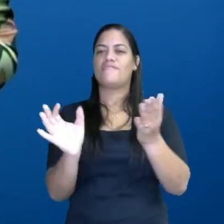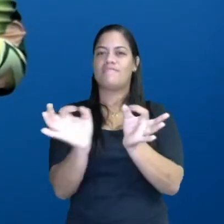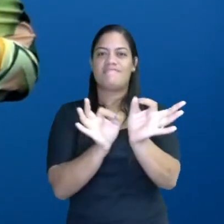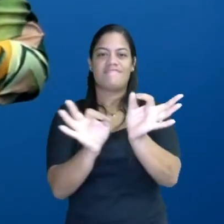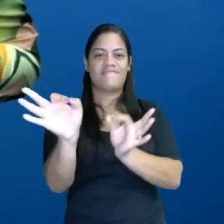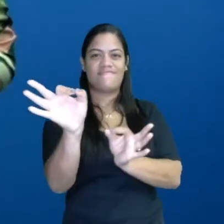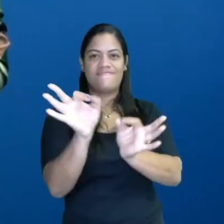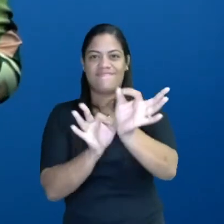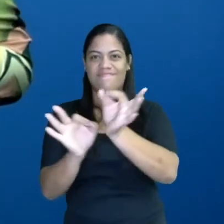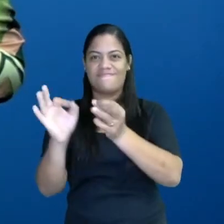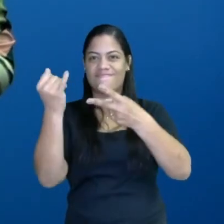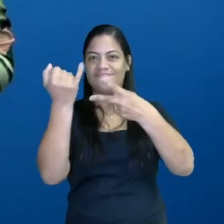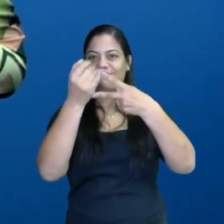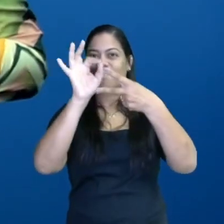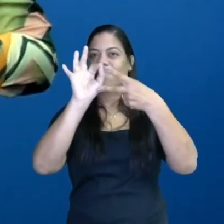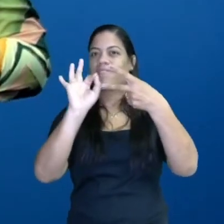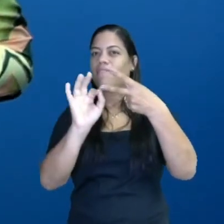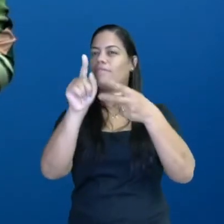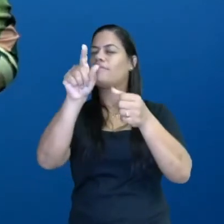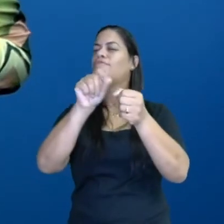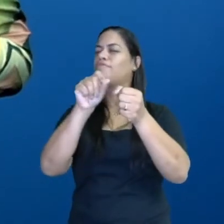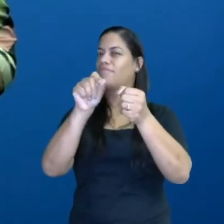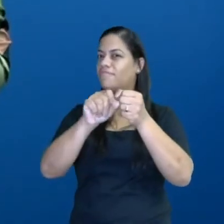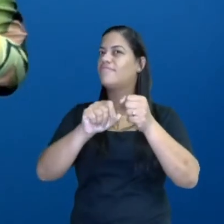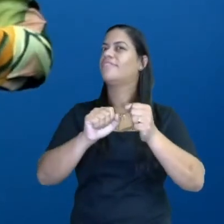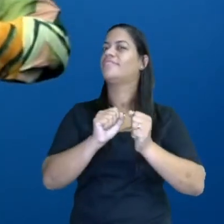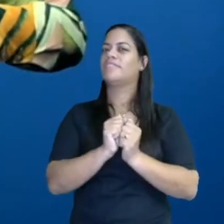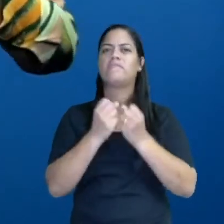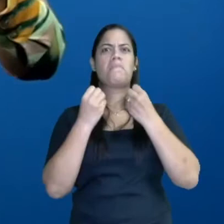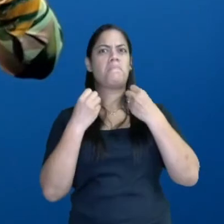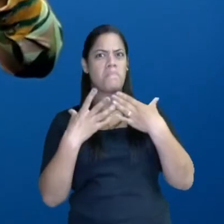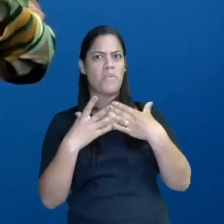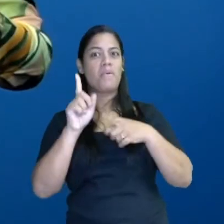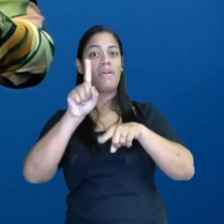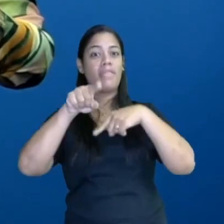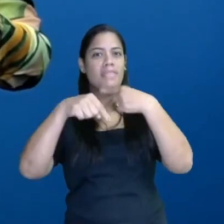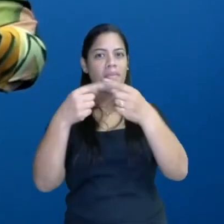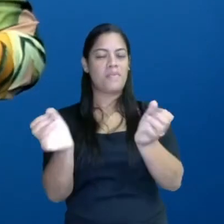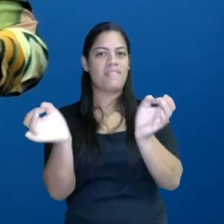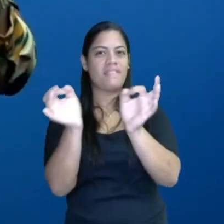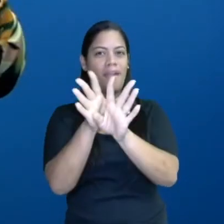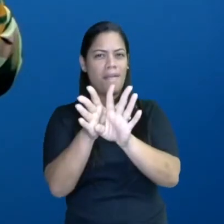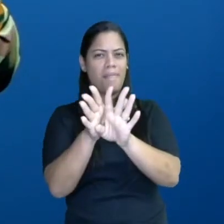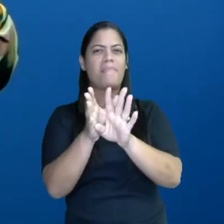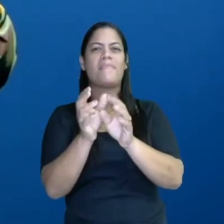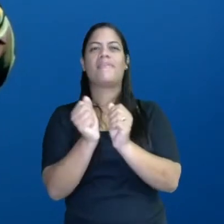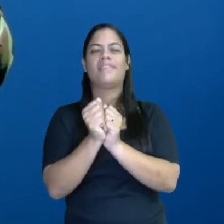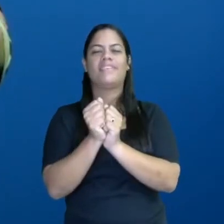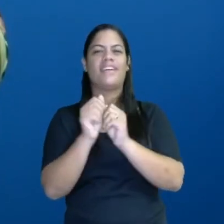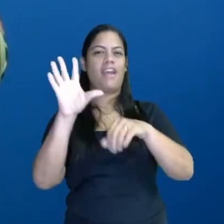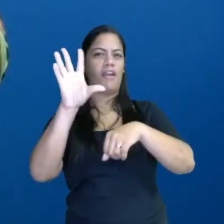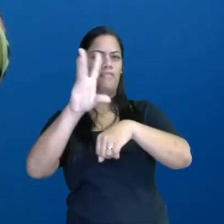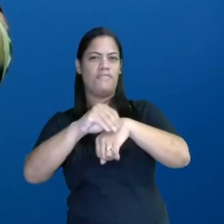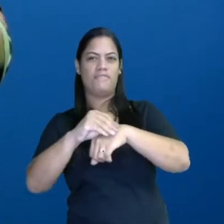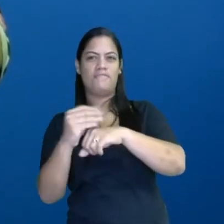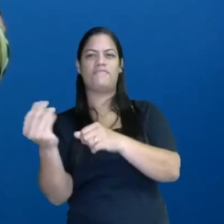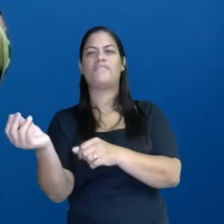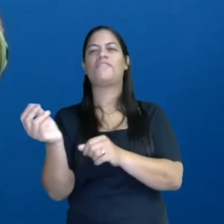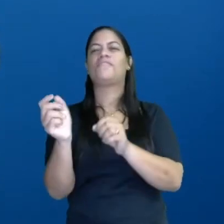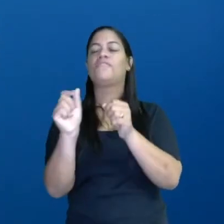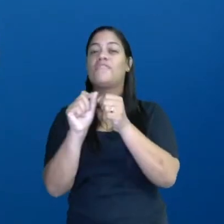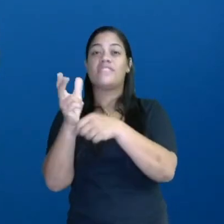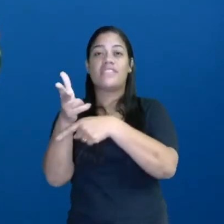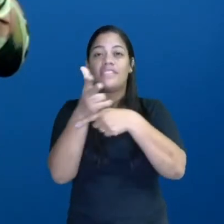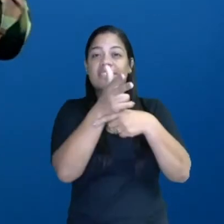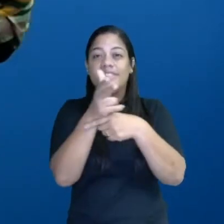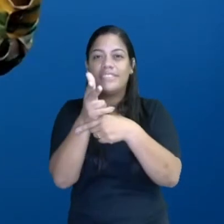construir os polígonos, além de construir os polígonos, vai ser bom porque depois que terminar de construir os polígonos, tirar aquela foto, fazer aquele videozinho,